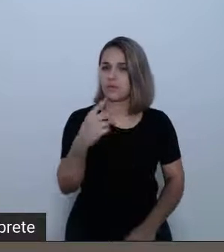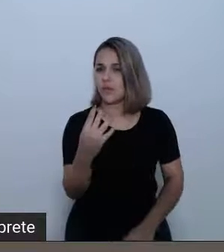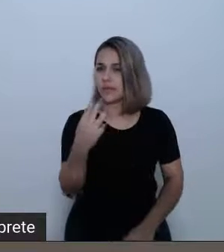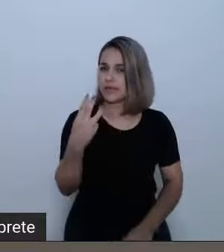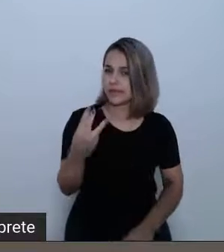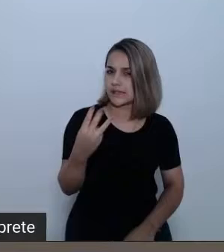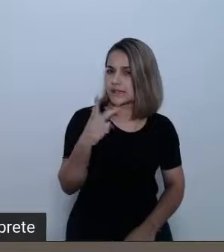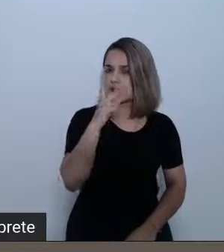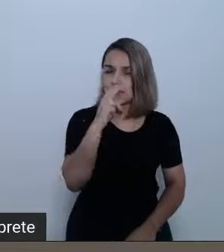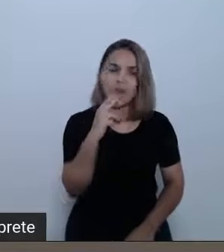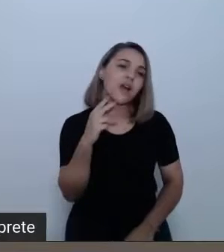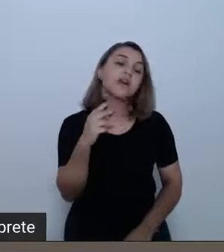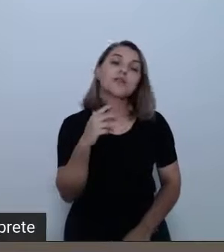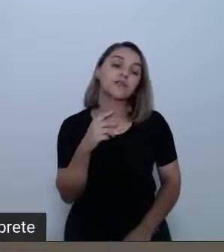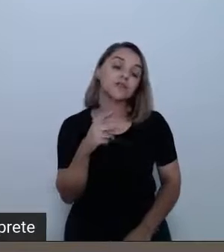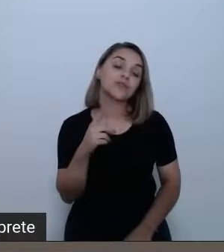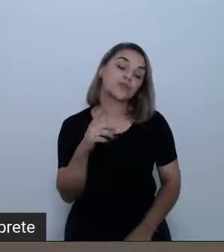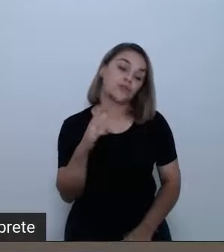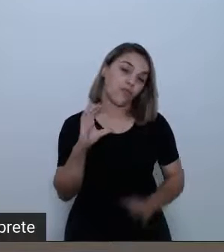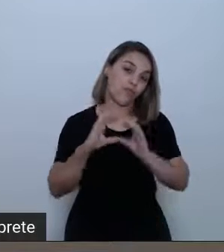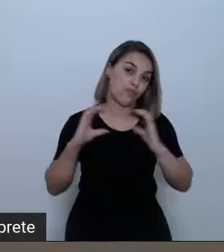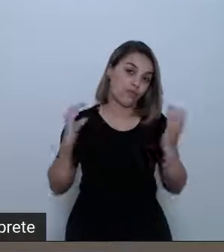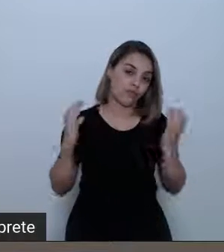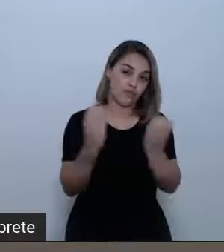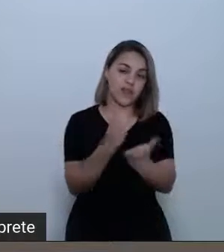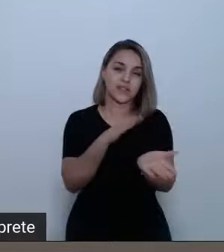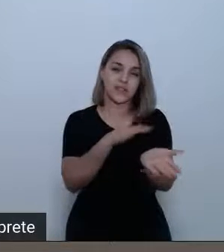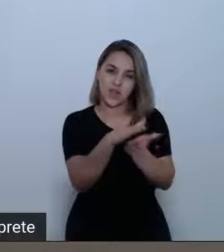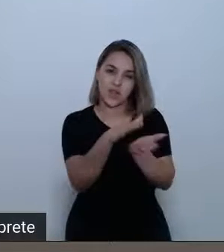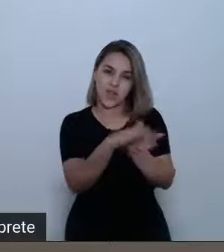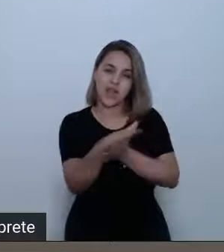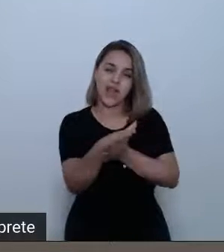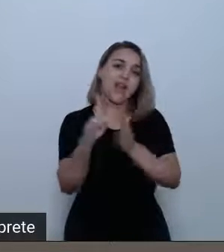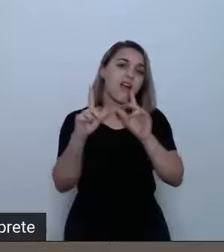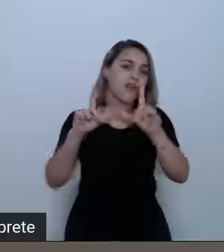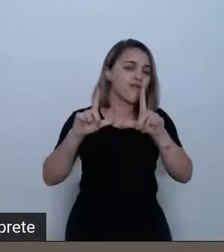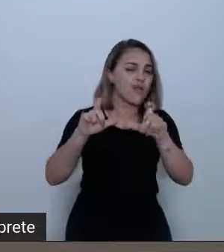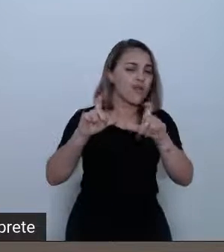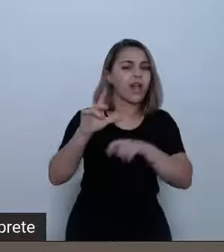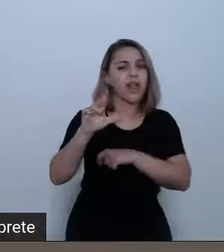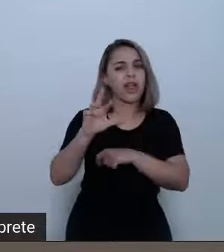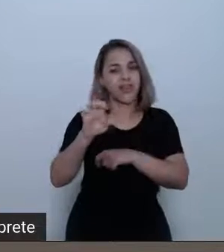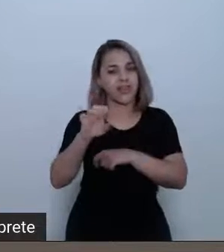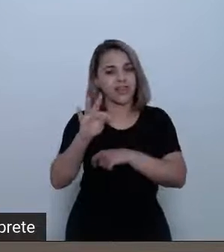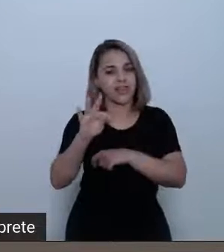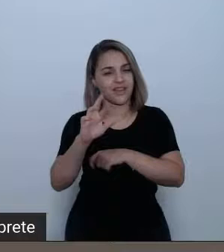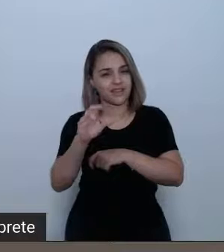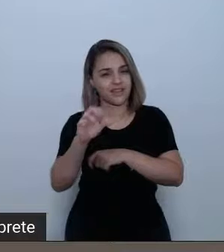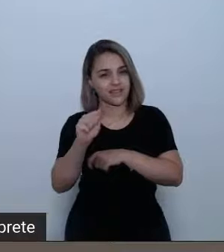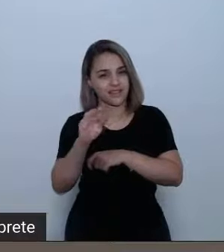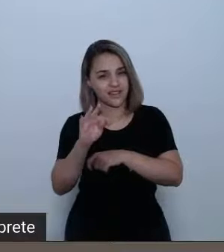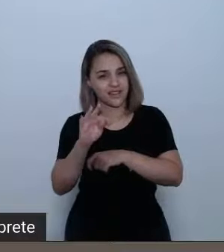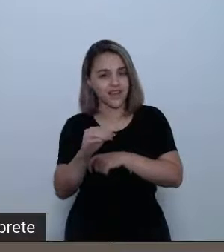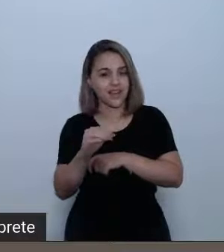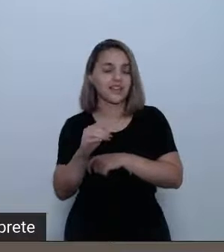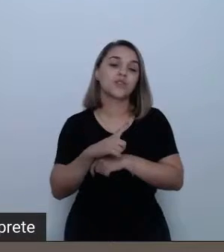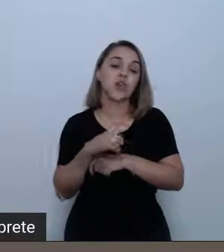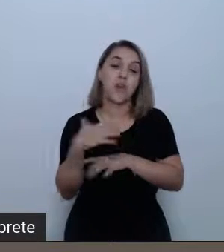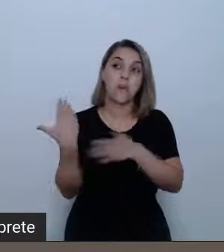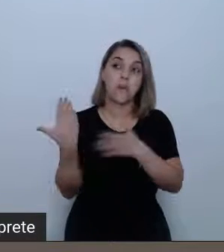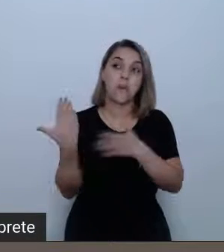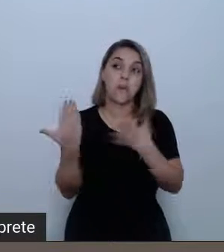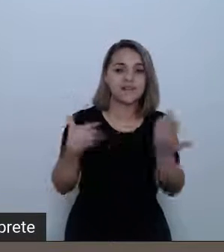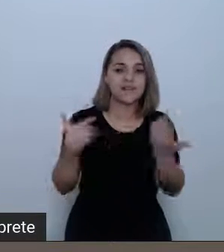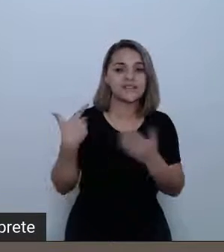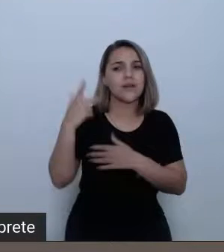sobre retrato, um grande passeio antropofágico sobre a história do retrato. Ele